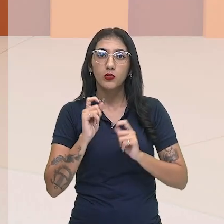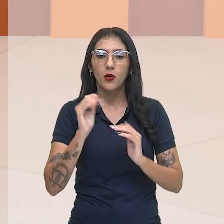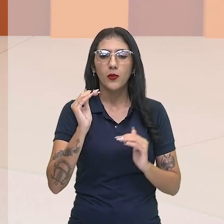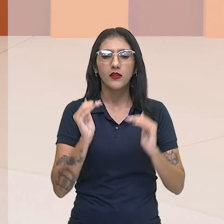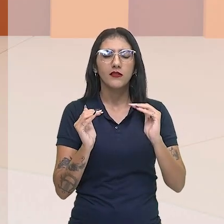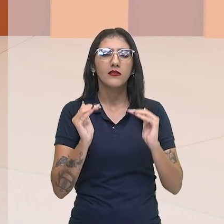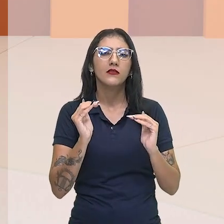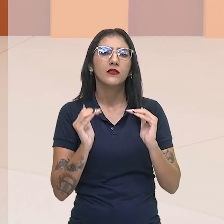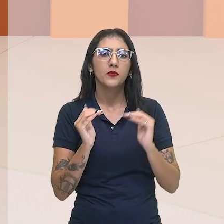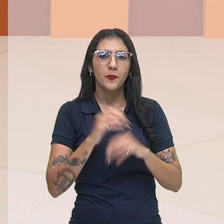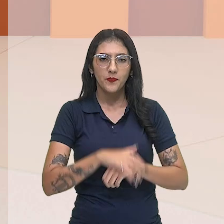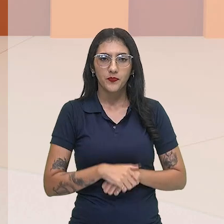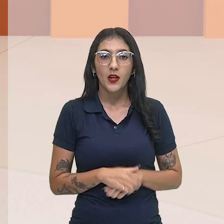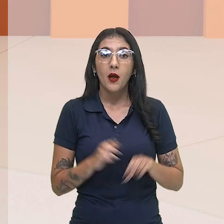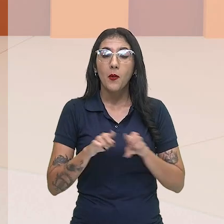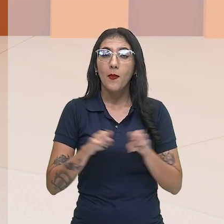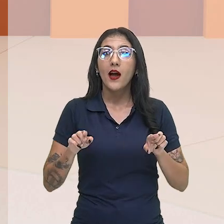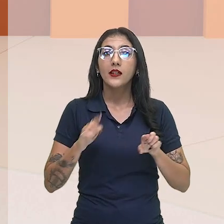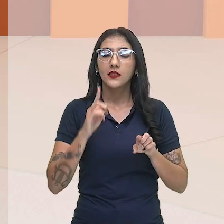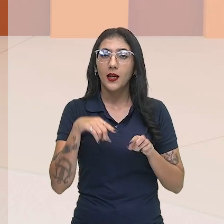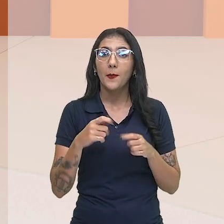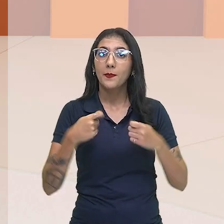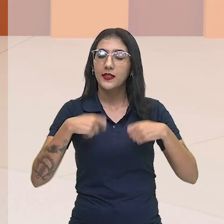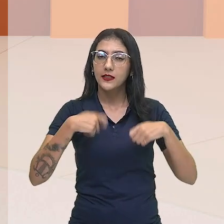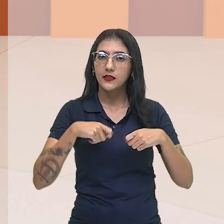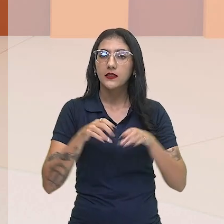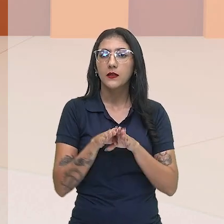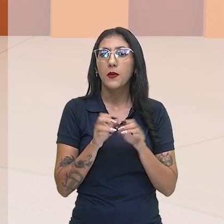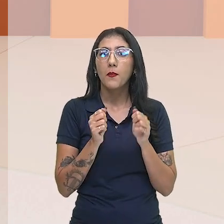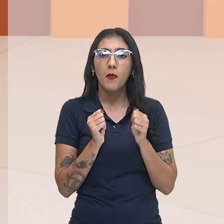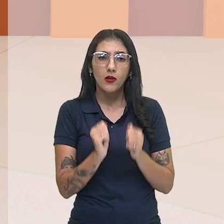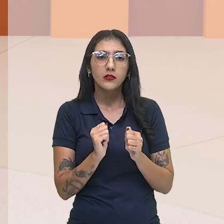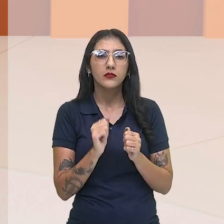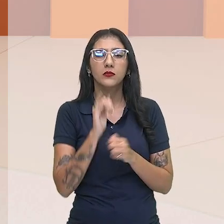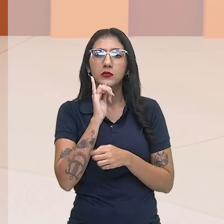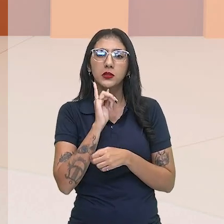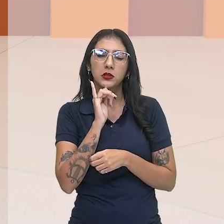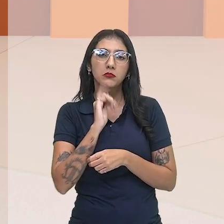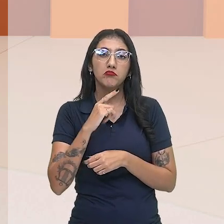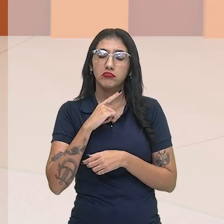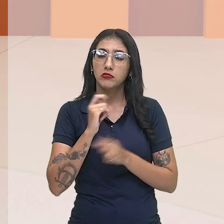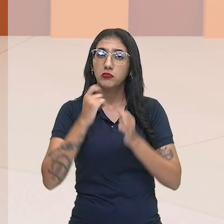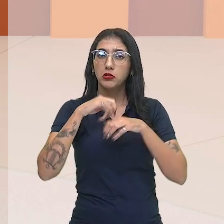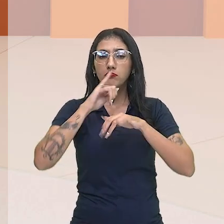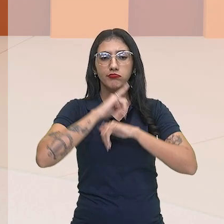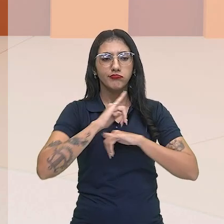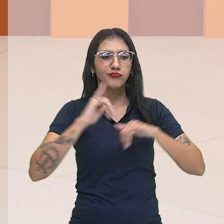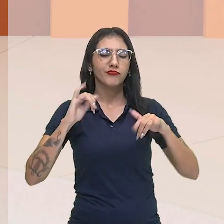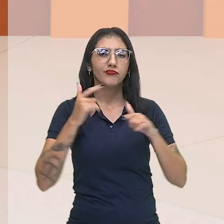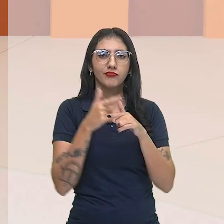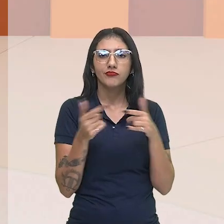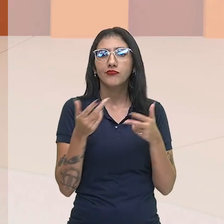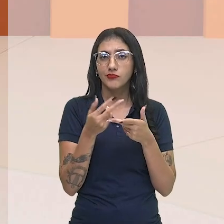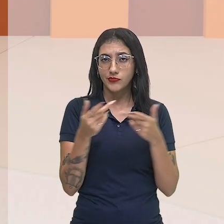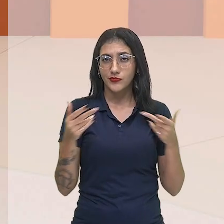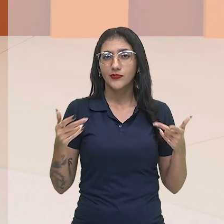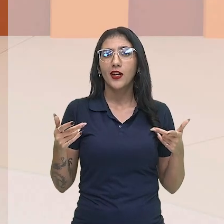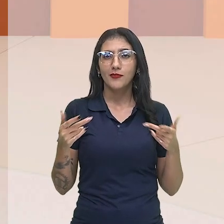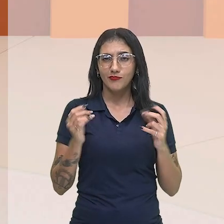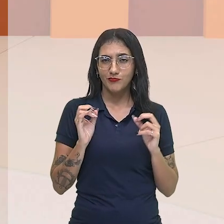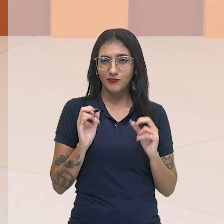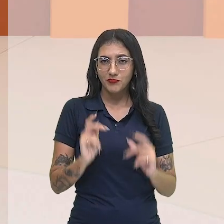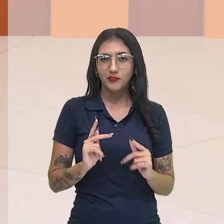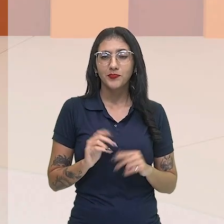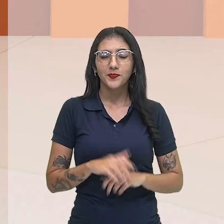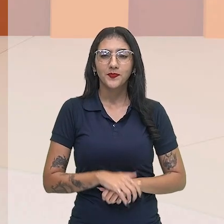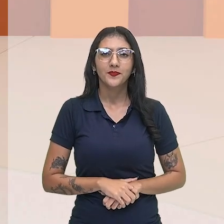mas pode e deve falar. Pode ir para a tribuna e expor o seu problema, ok? Está claro